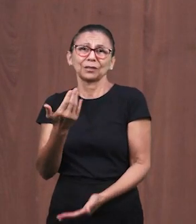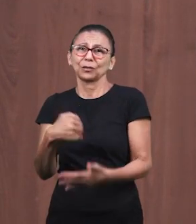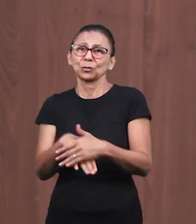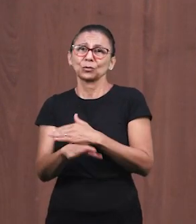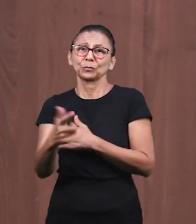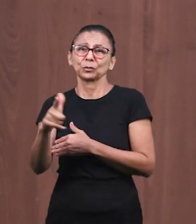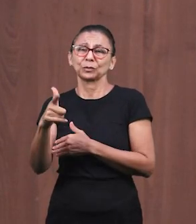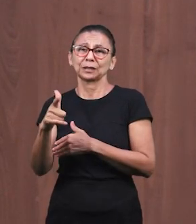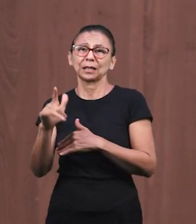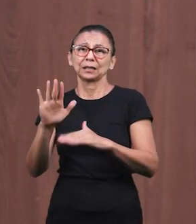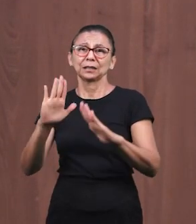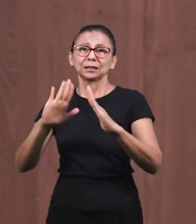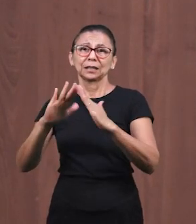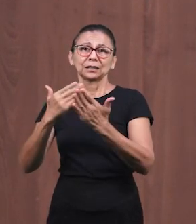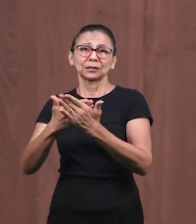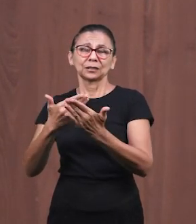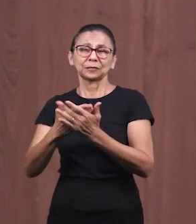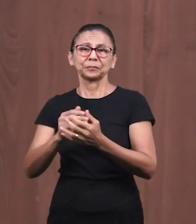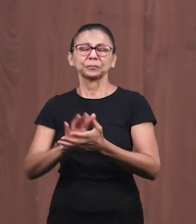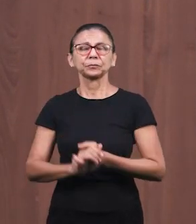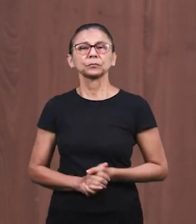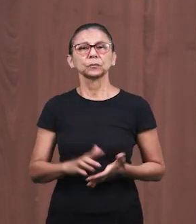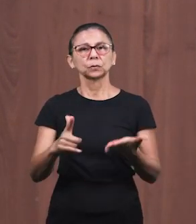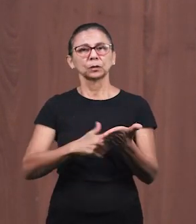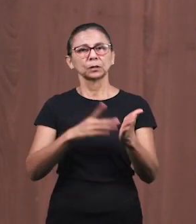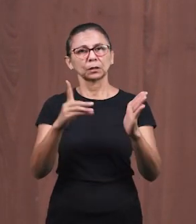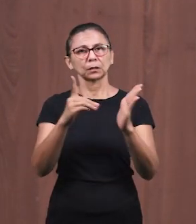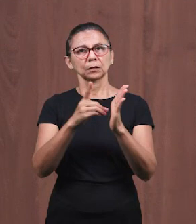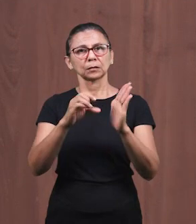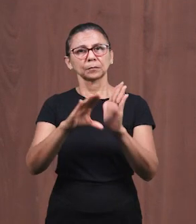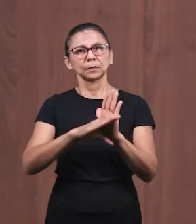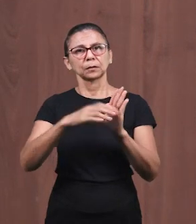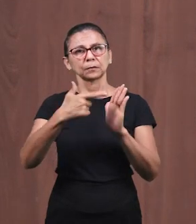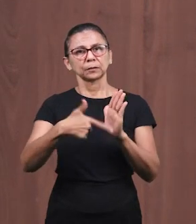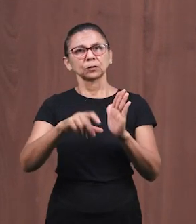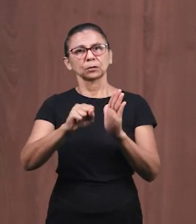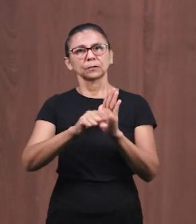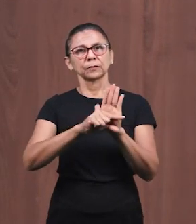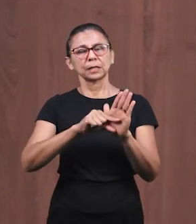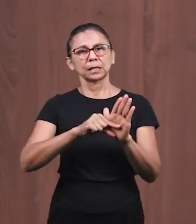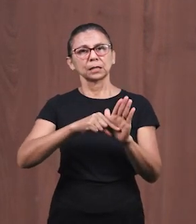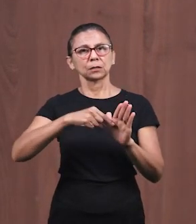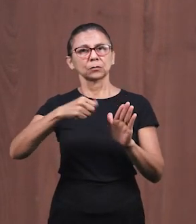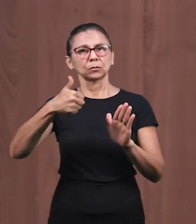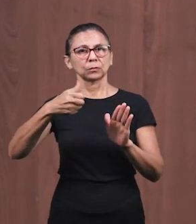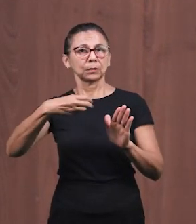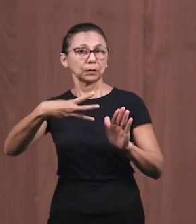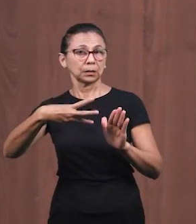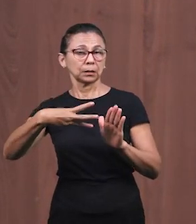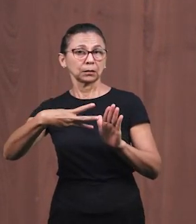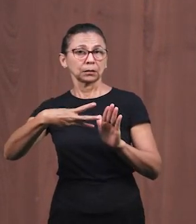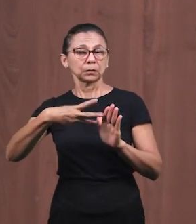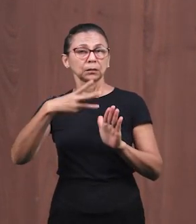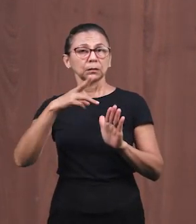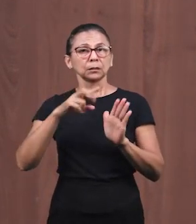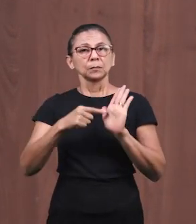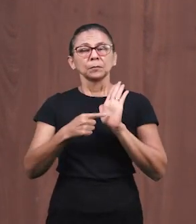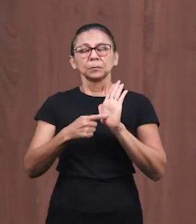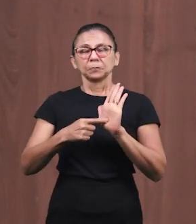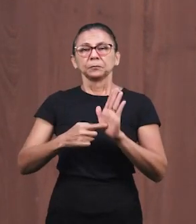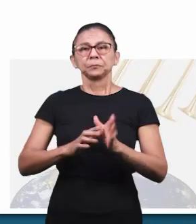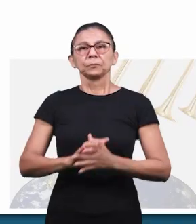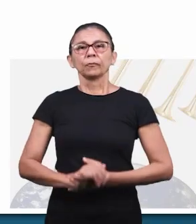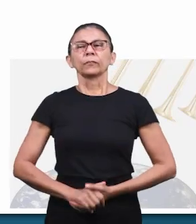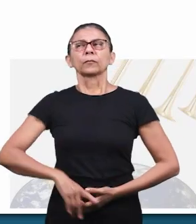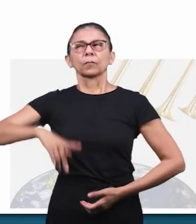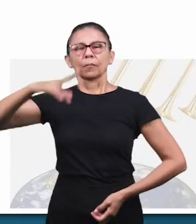casa. No livro de Deuteronômio, capítulo 28, versículo 13, a palavra do Senhor